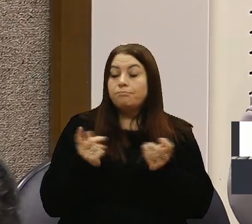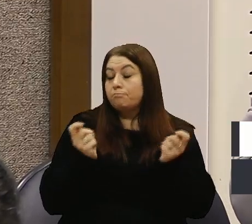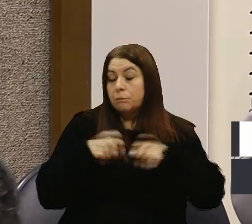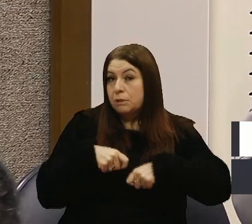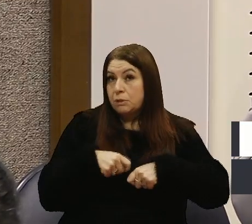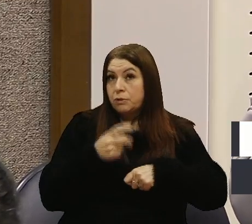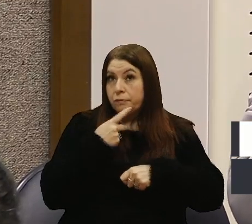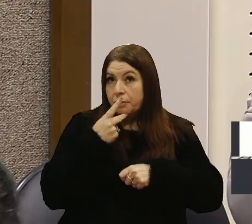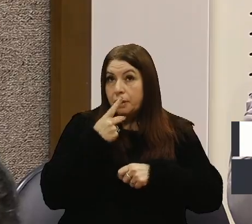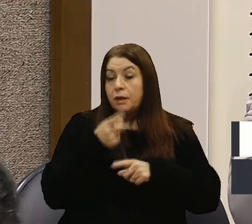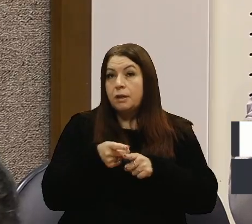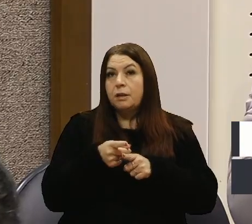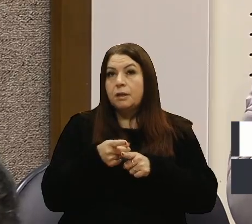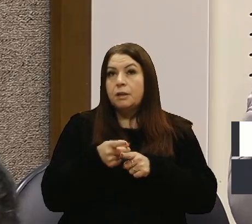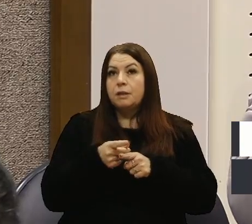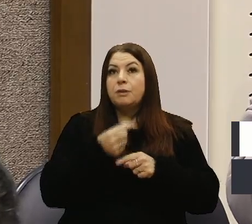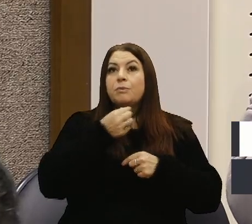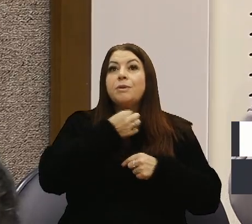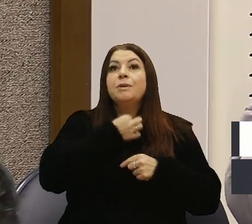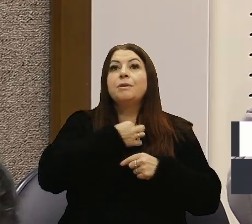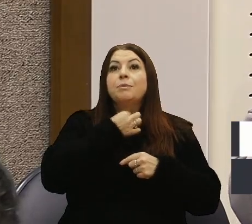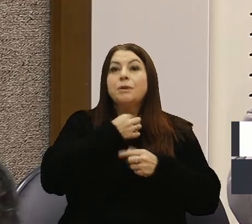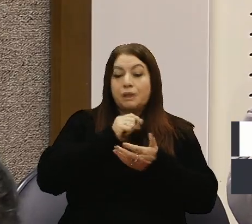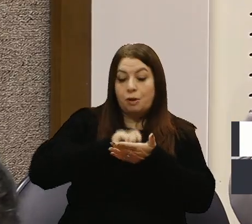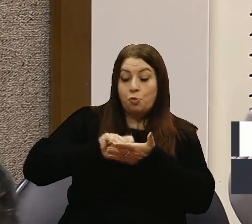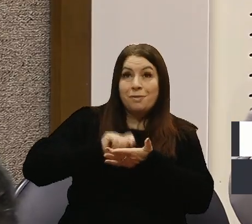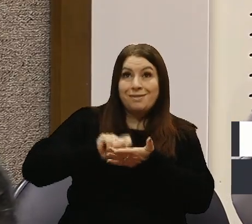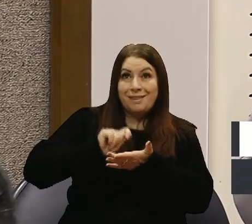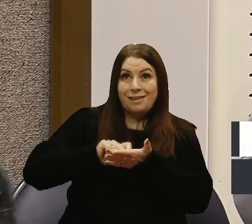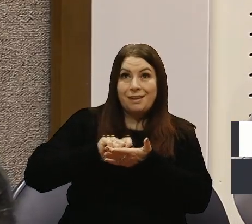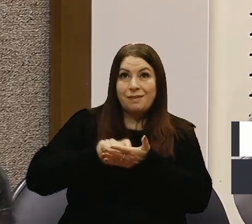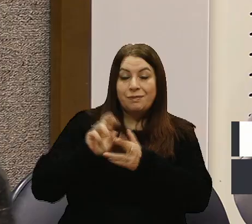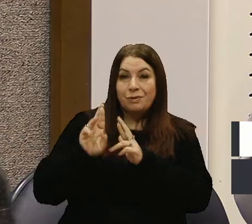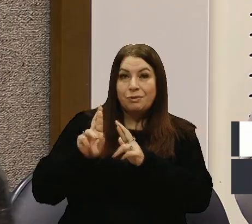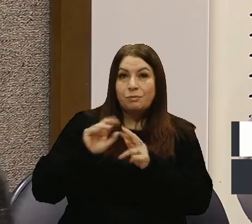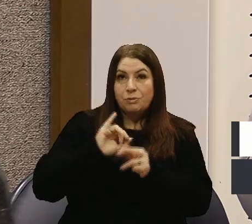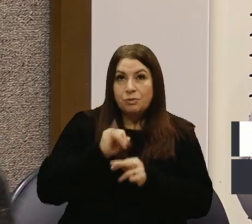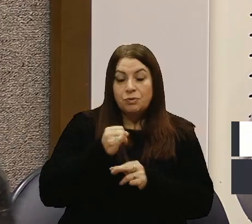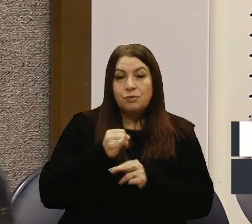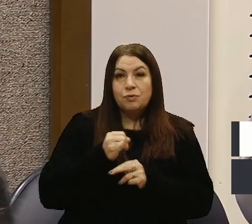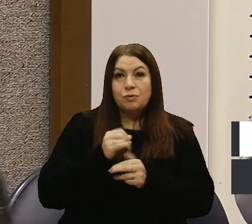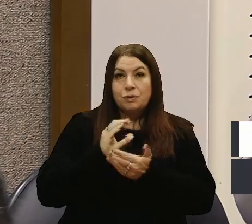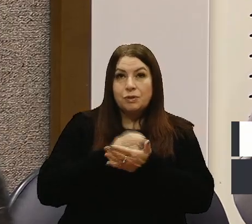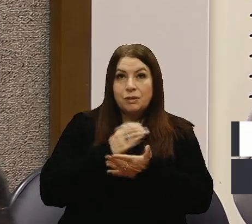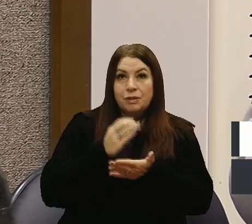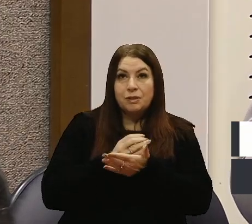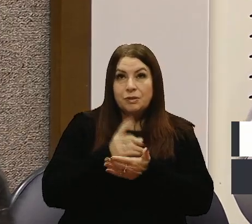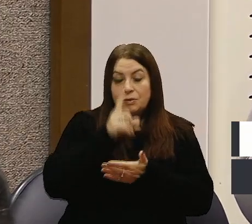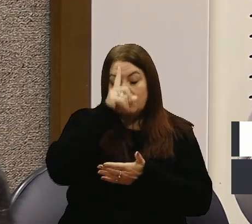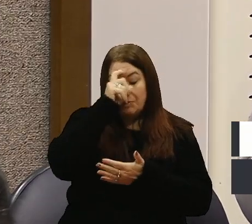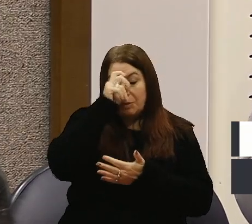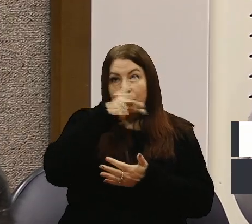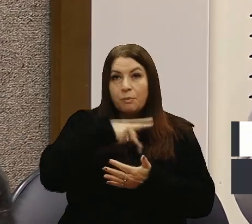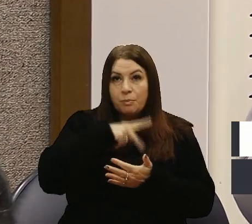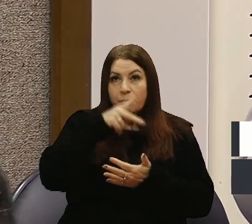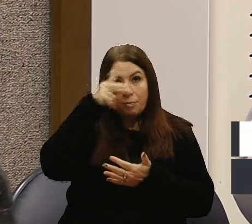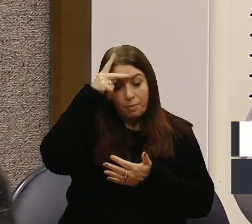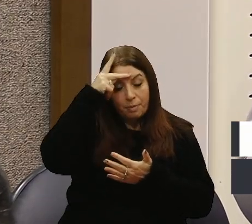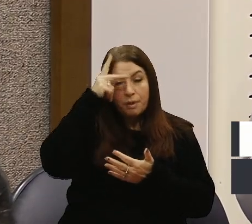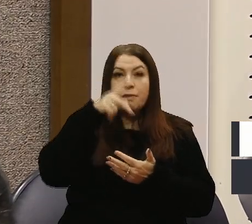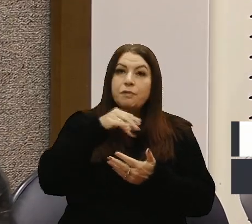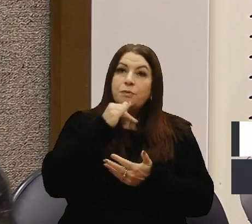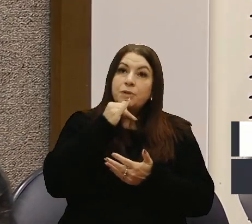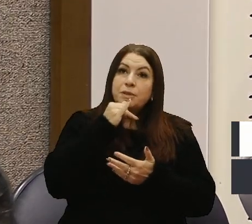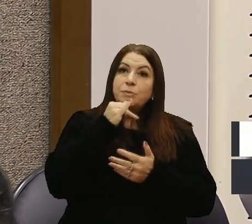falar em razão de uma traqueostomia, anotava a sua torcida pelo Juventude em cadernos no Hospital Pompeia. Então fica esse exemplo de um